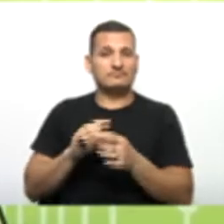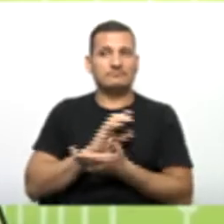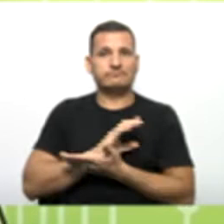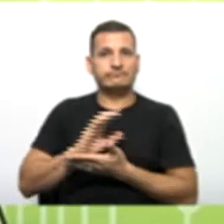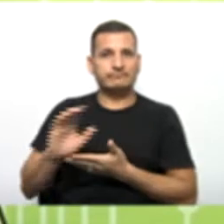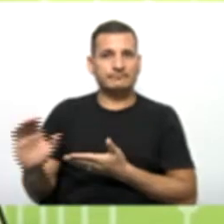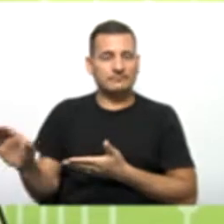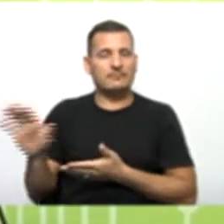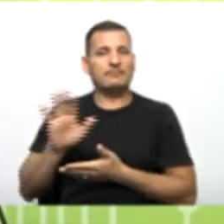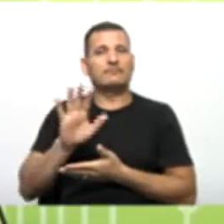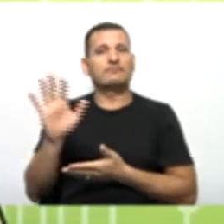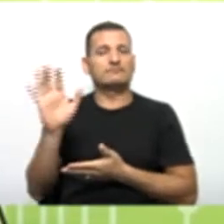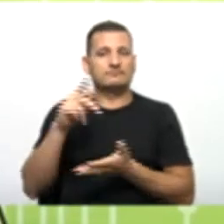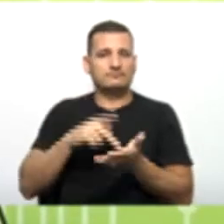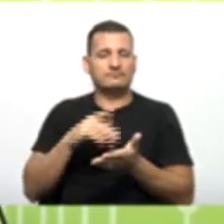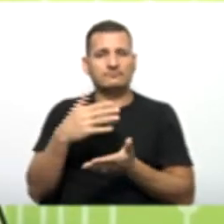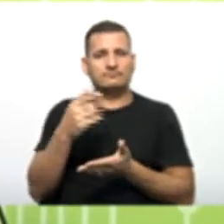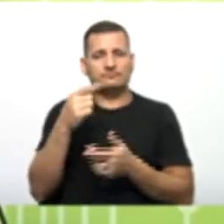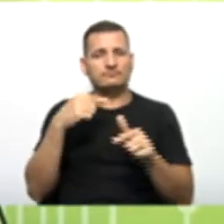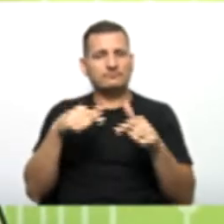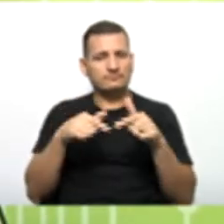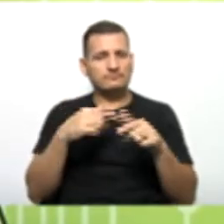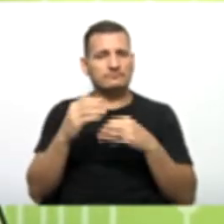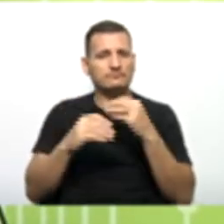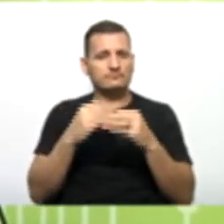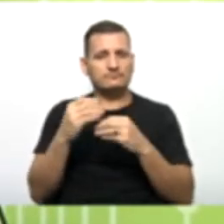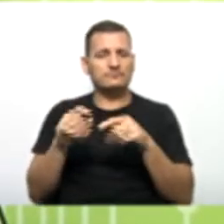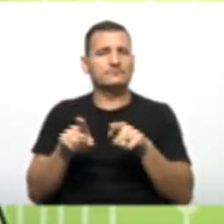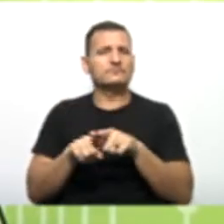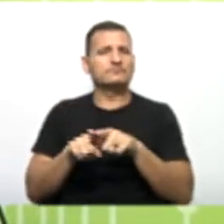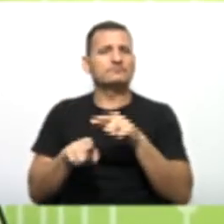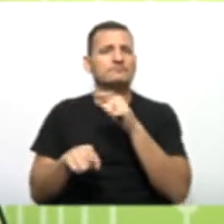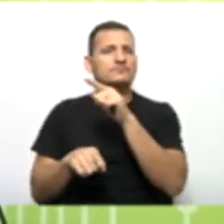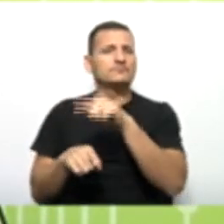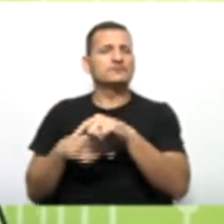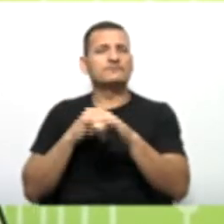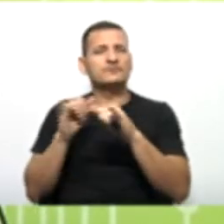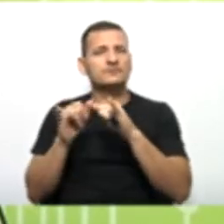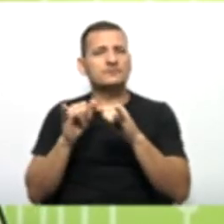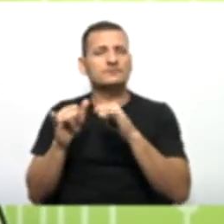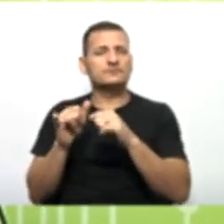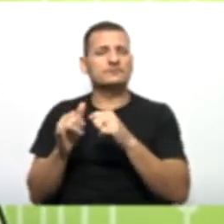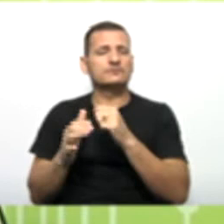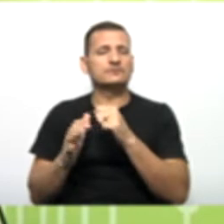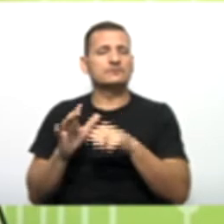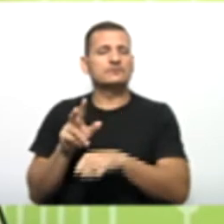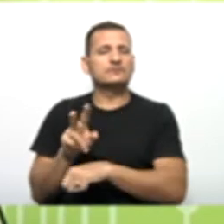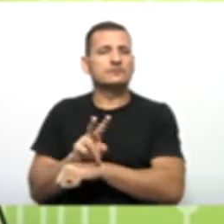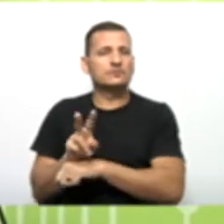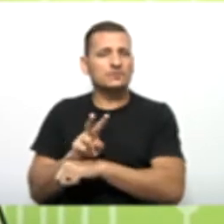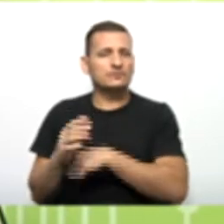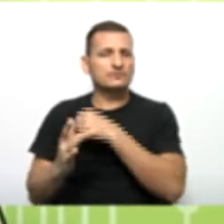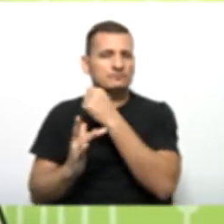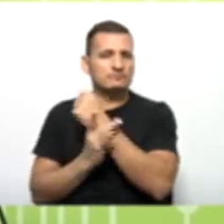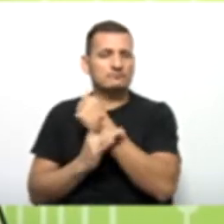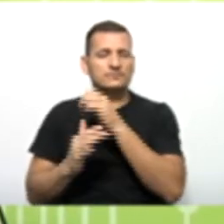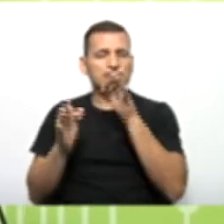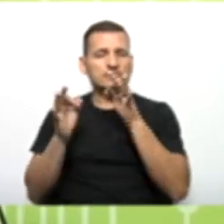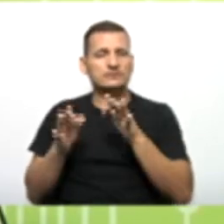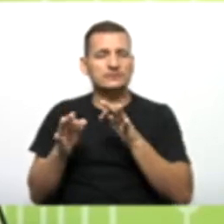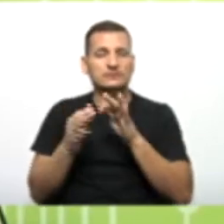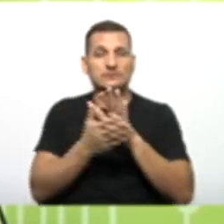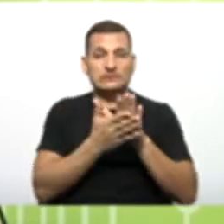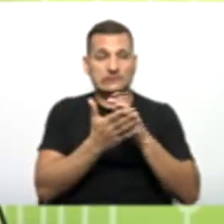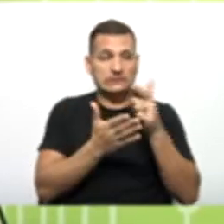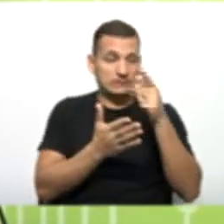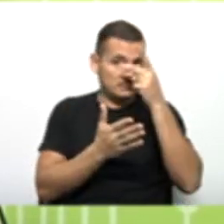trabalhar mesmo com um banco de dados e para manter a segurança desses dados nem brothers certeza que ninguém vai invadir os dados e